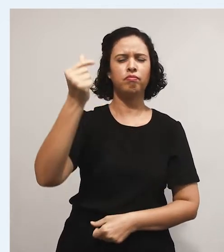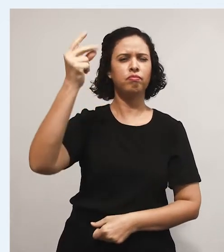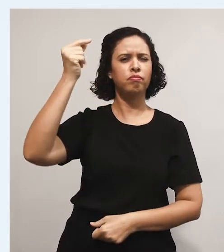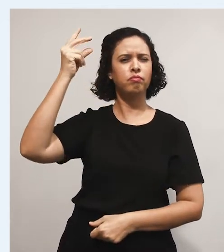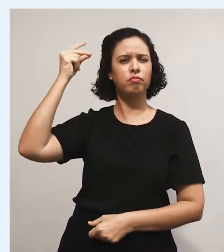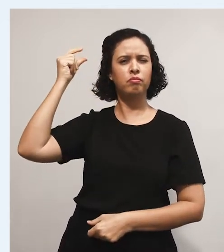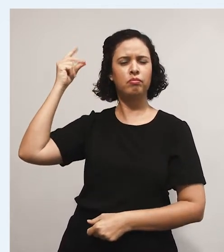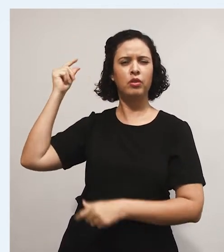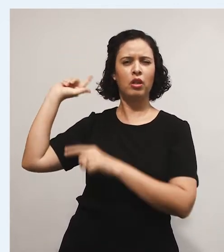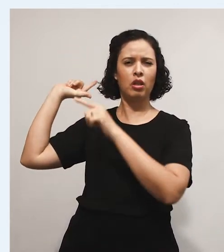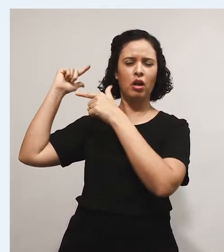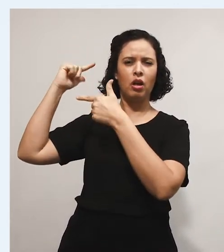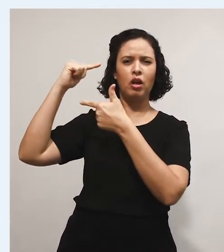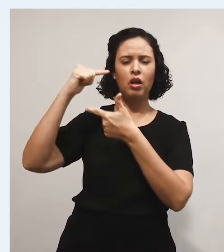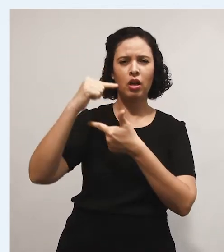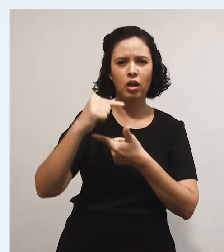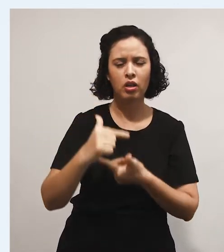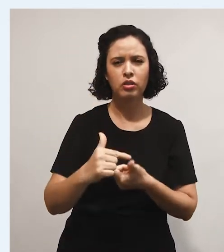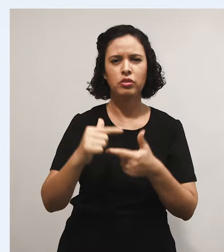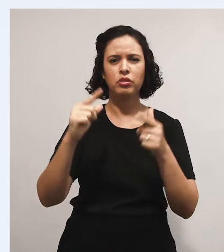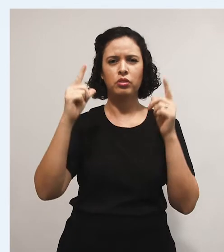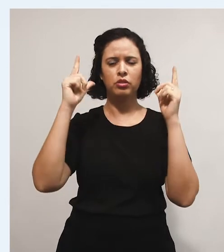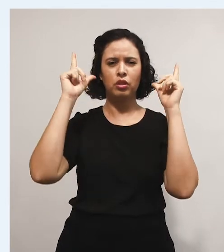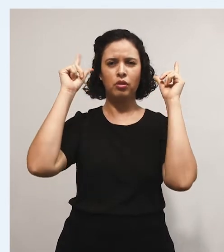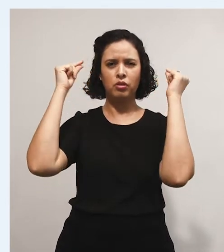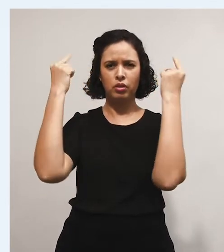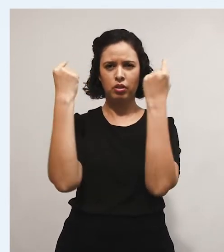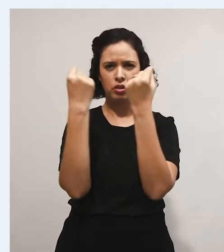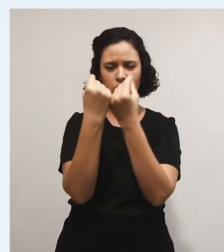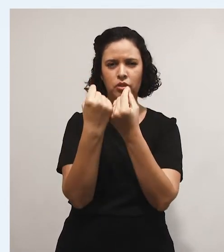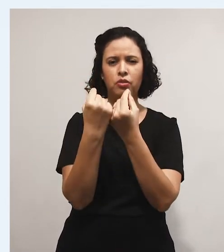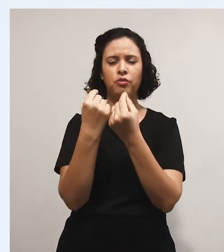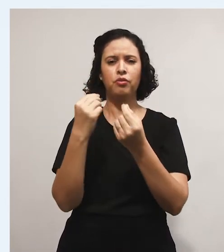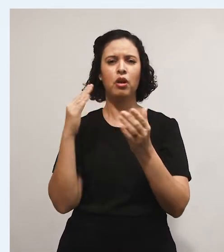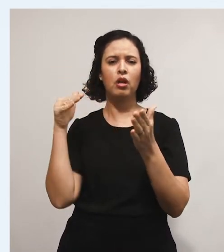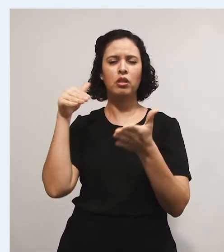grega, né, passando pela